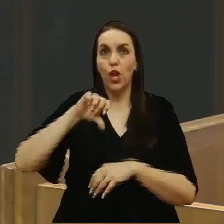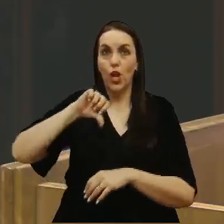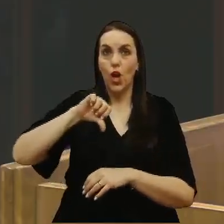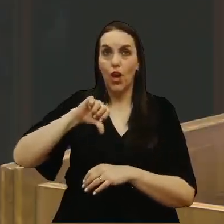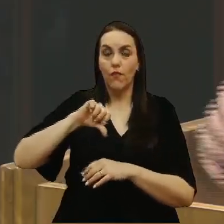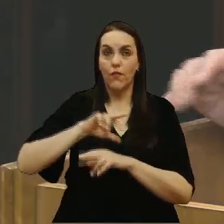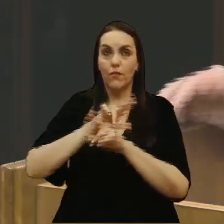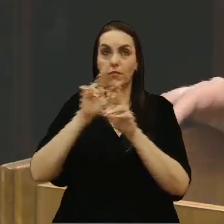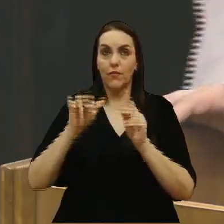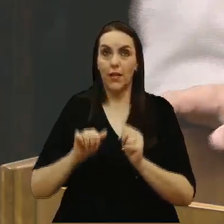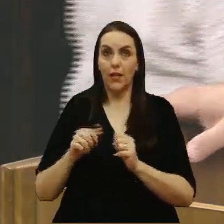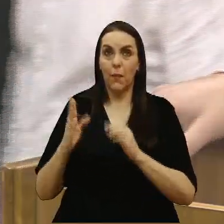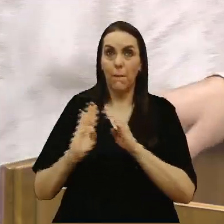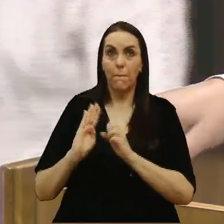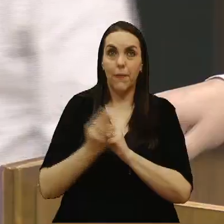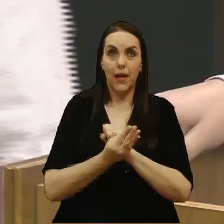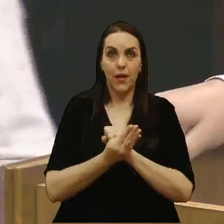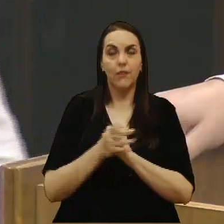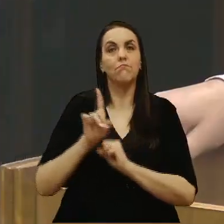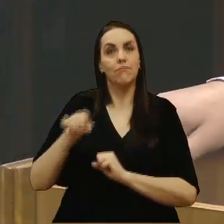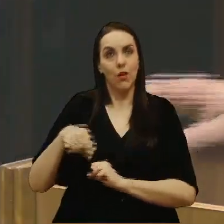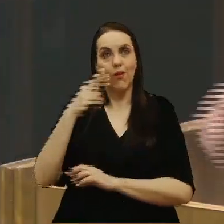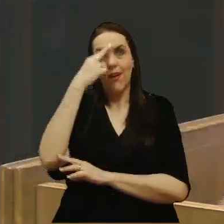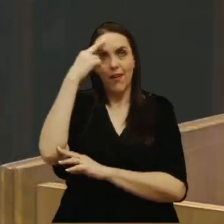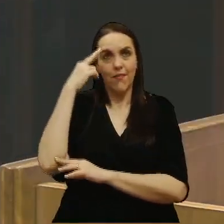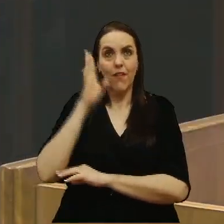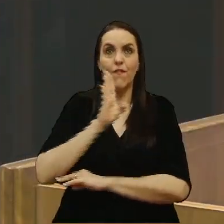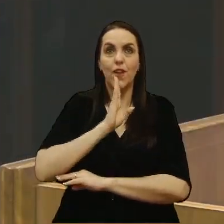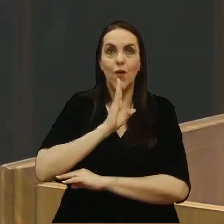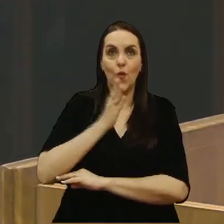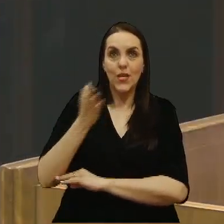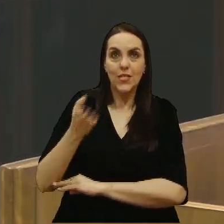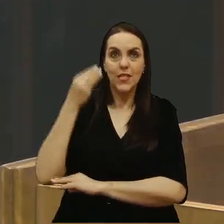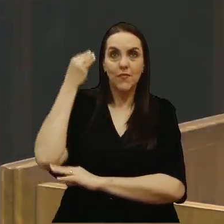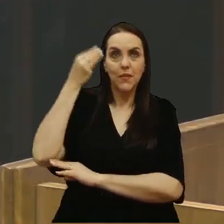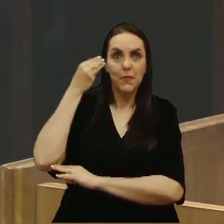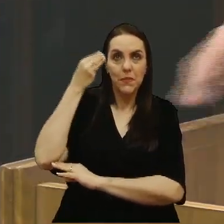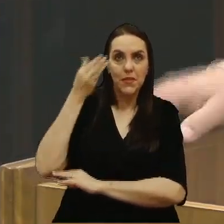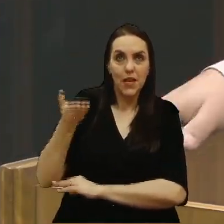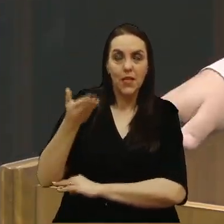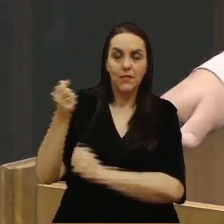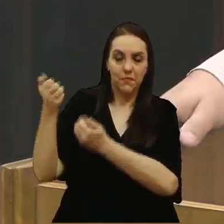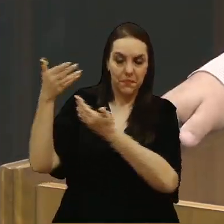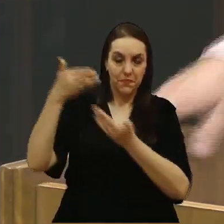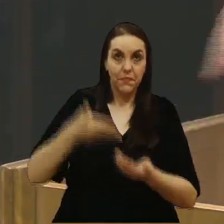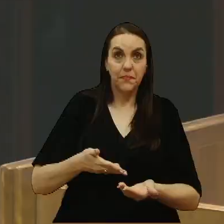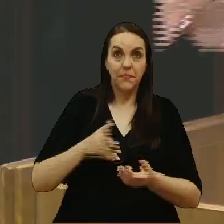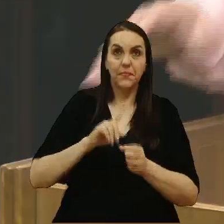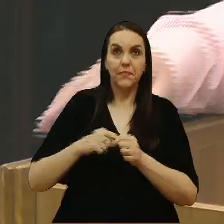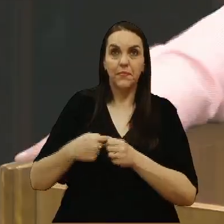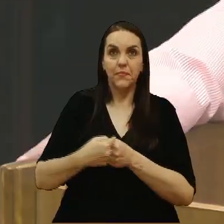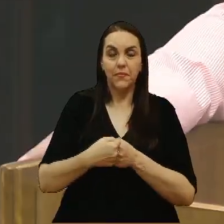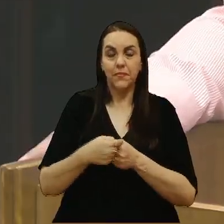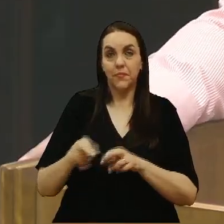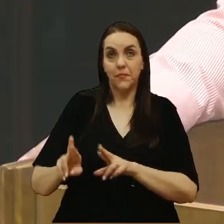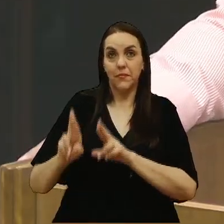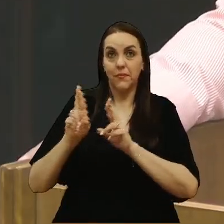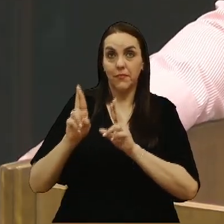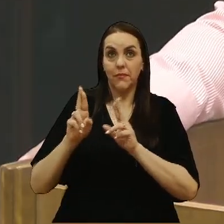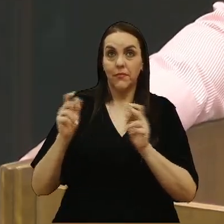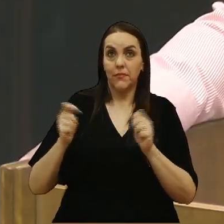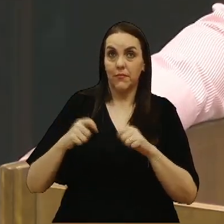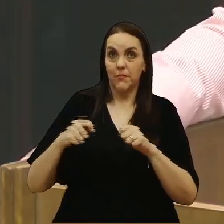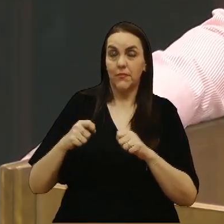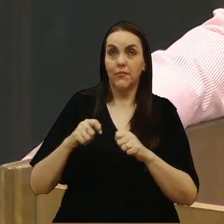policlínicas do bairro. Então, certamente, o vereador Rafael conhecerá essa experiência e vai trazer para o nosso município. Espero que possa ir